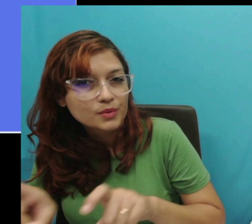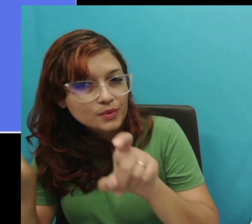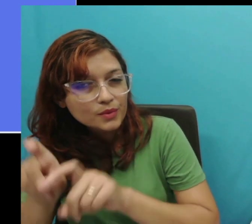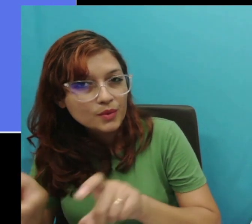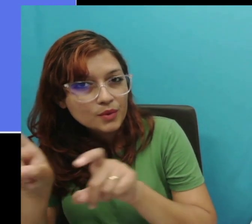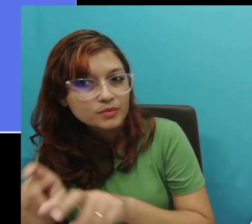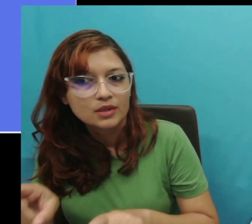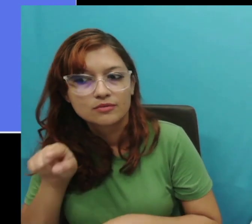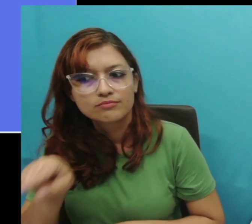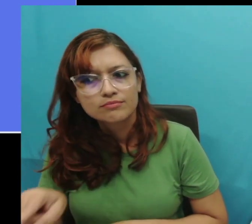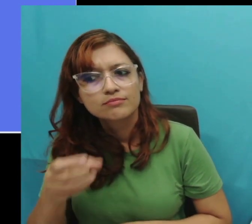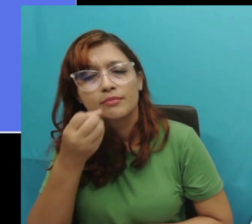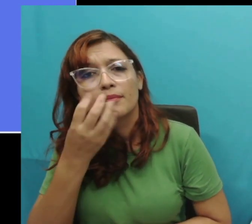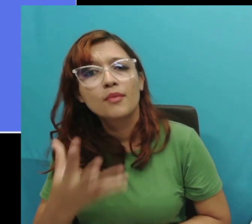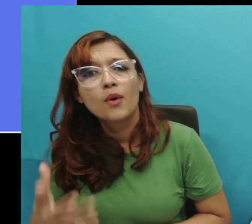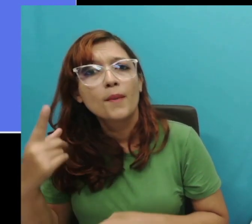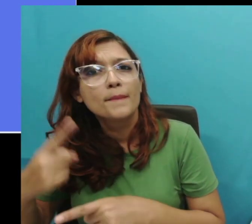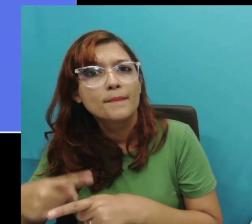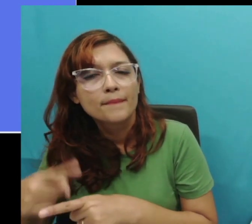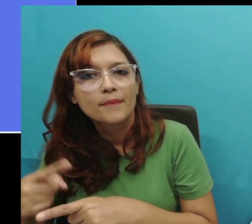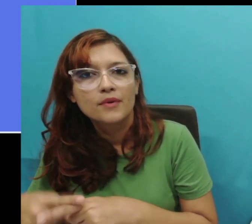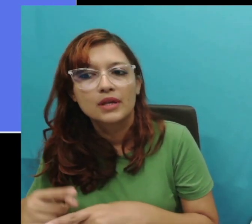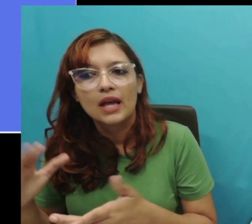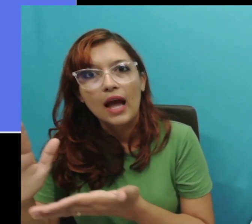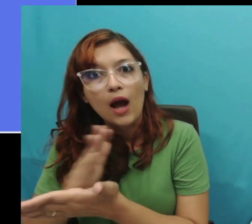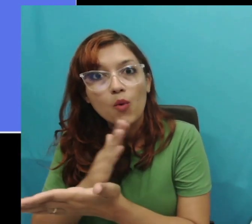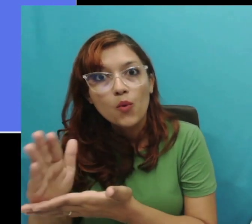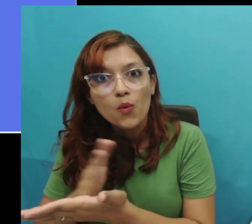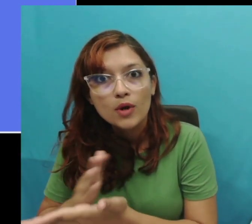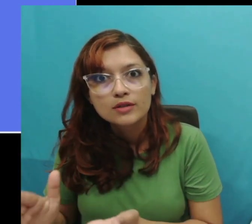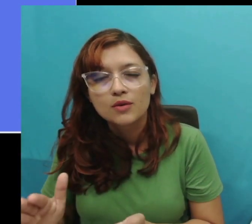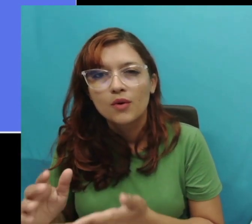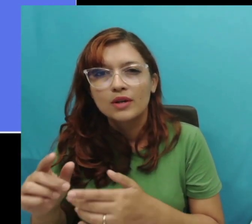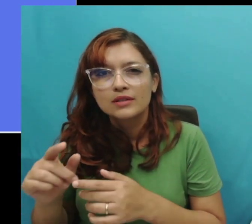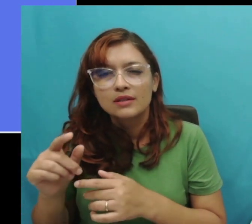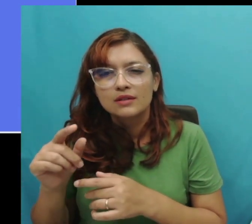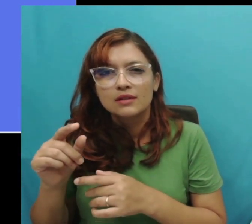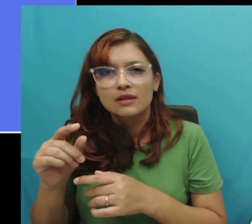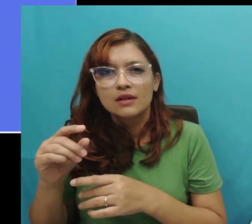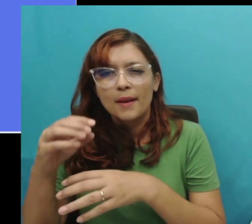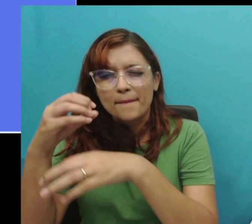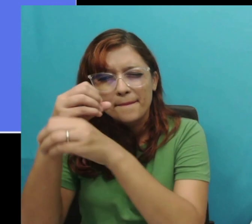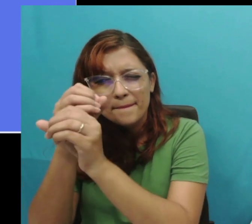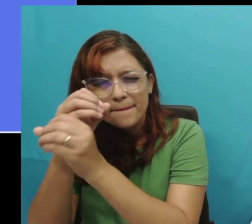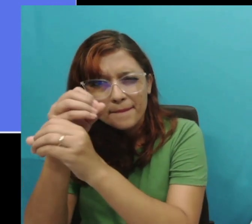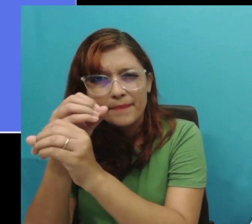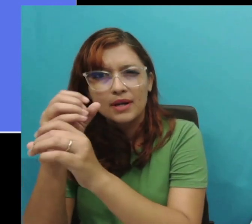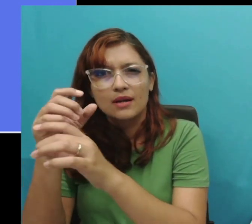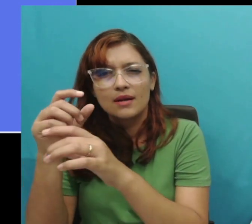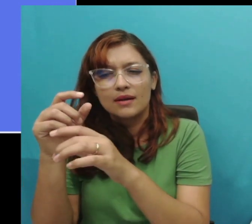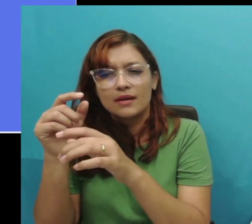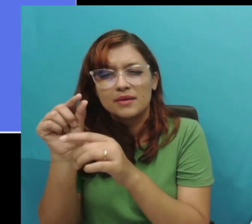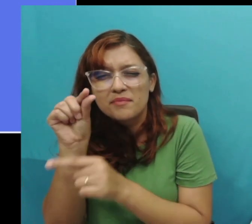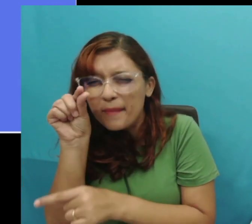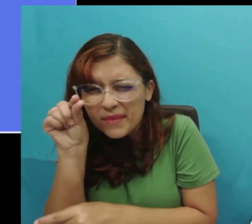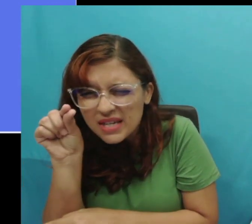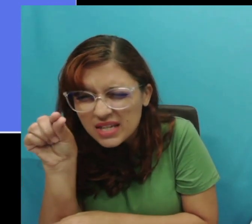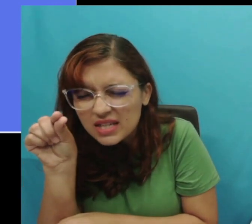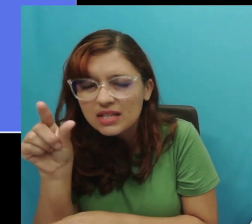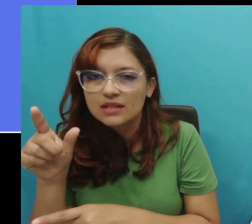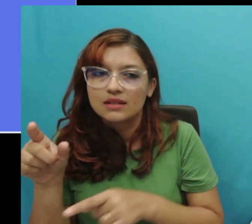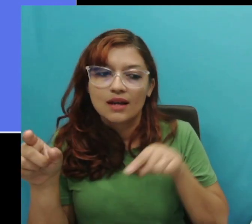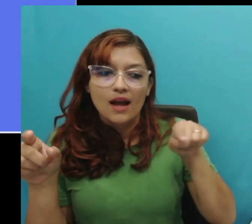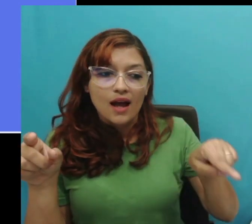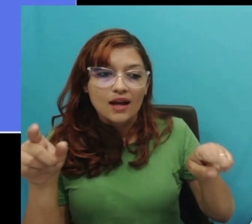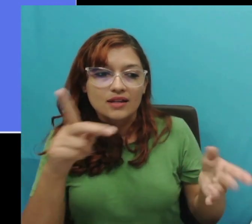dos professores. No caso dos experimentos virtuais, existe alguma vantagem,